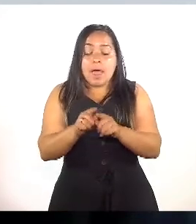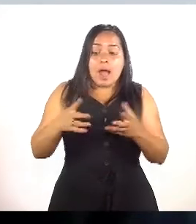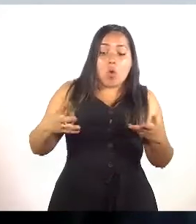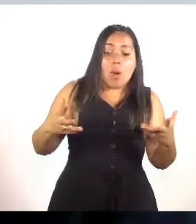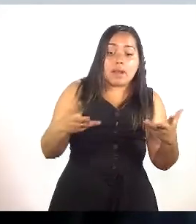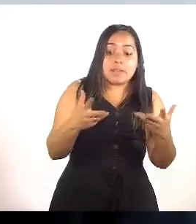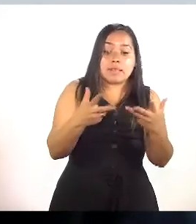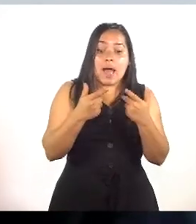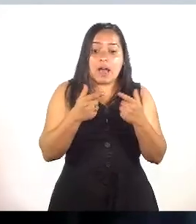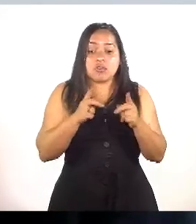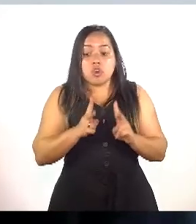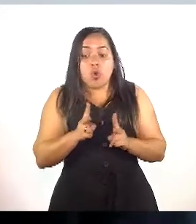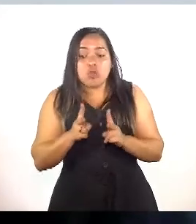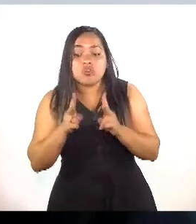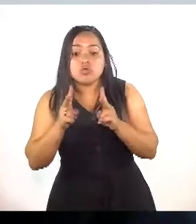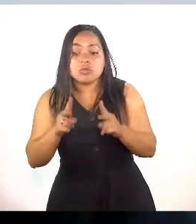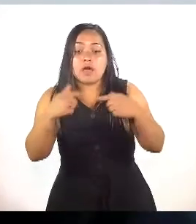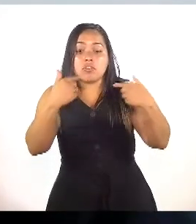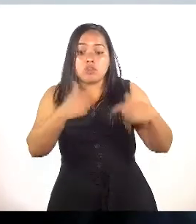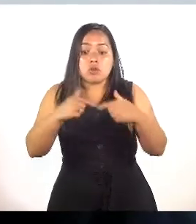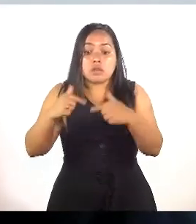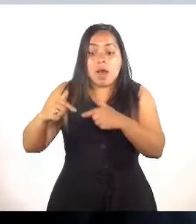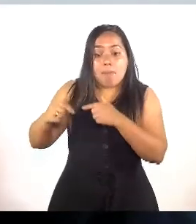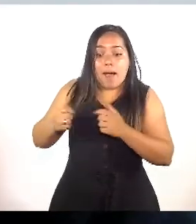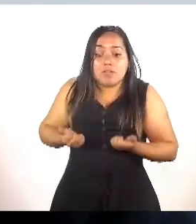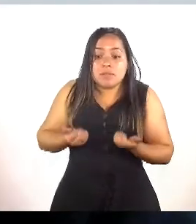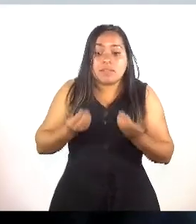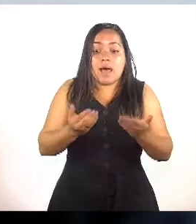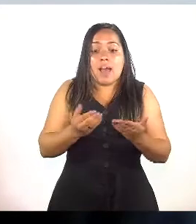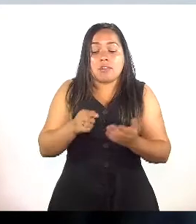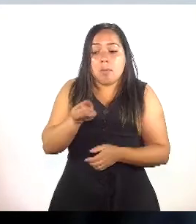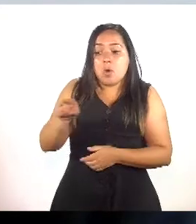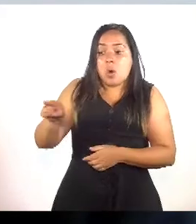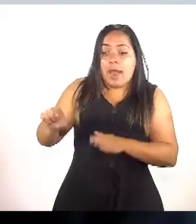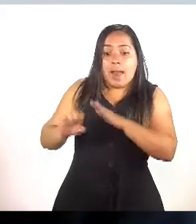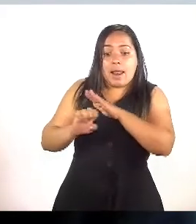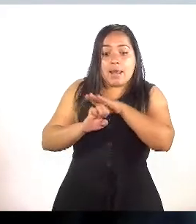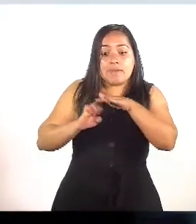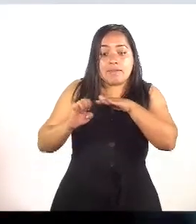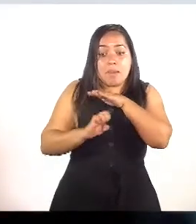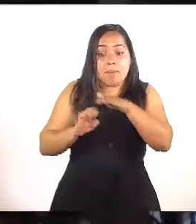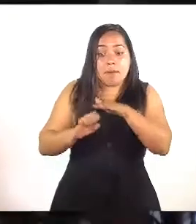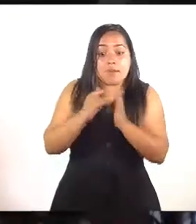dos serviços públicos prestados pelas concessionárias. Perfeito.